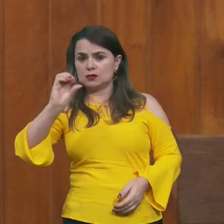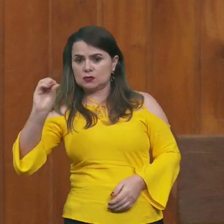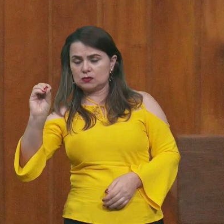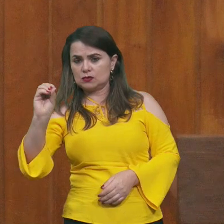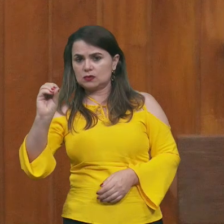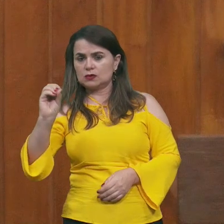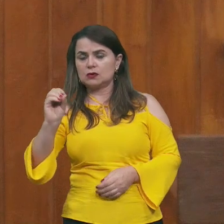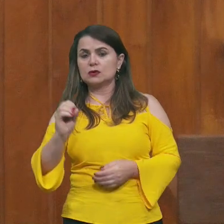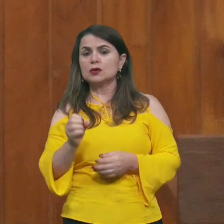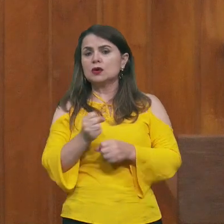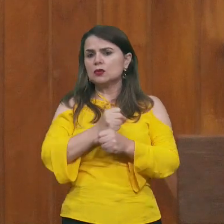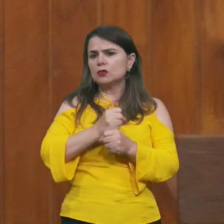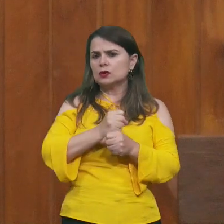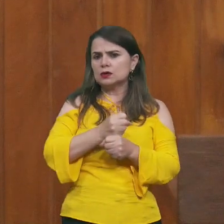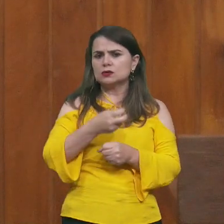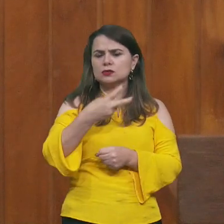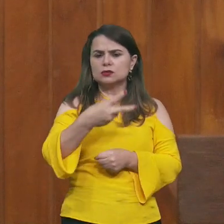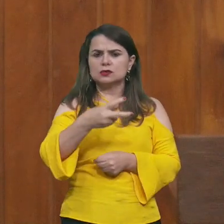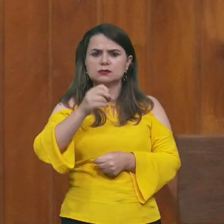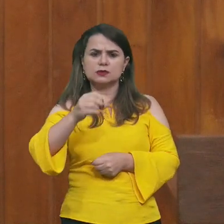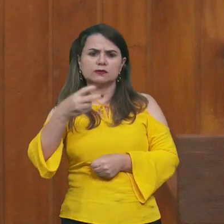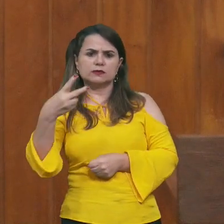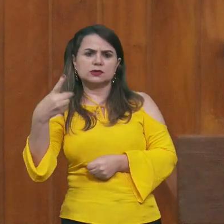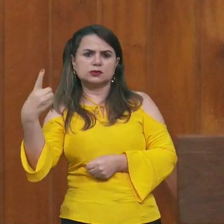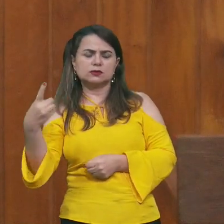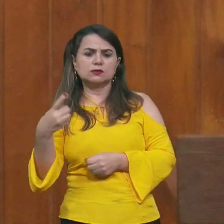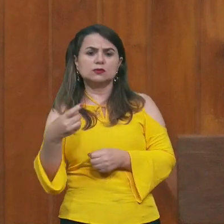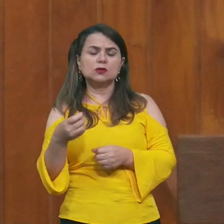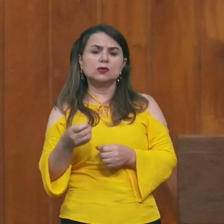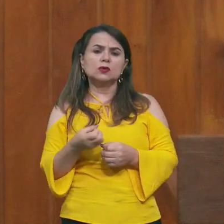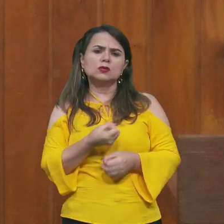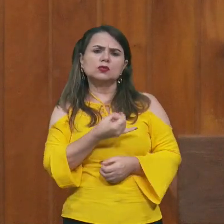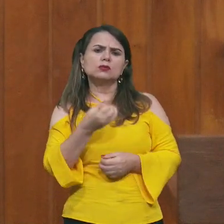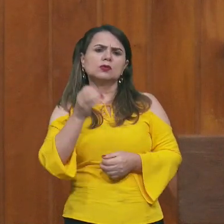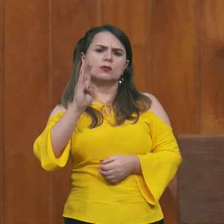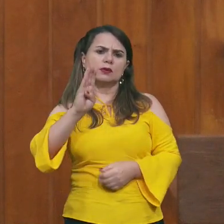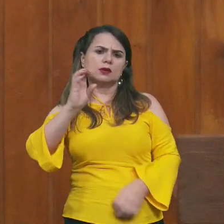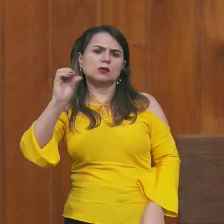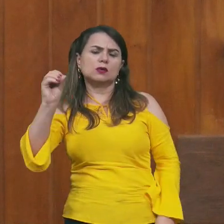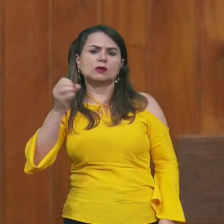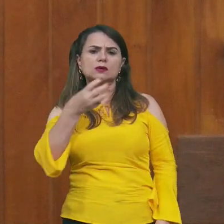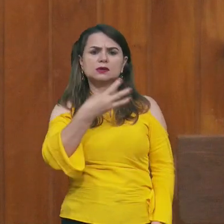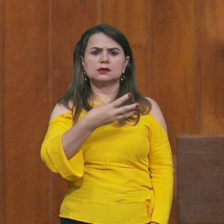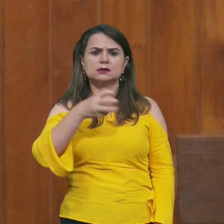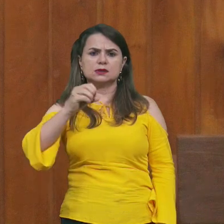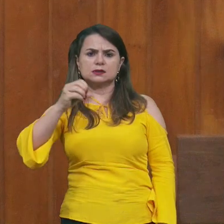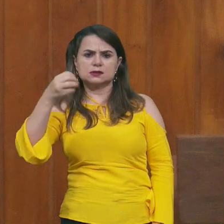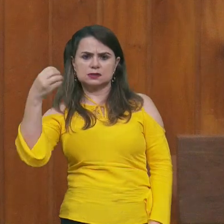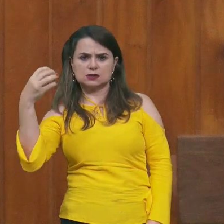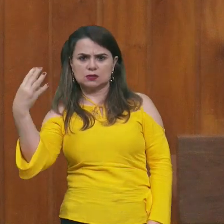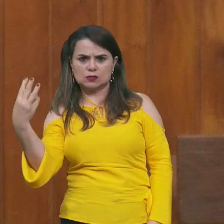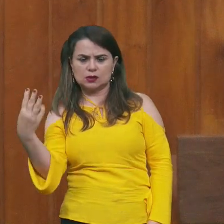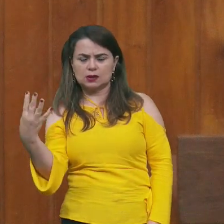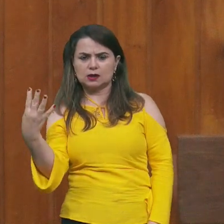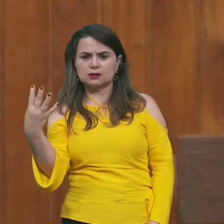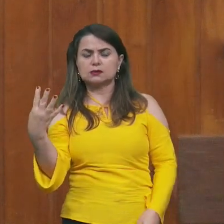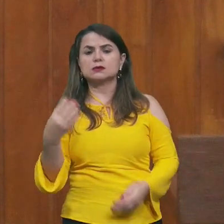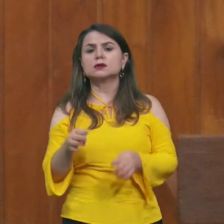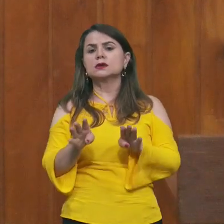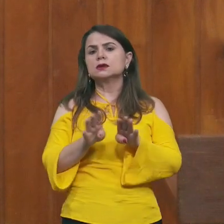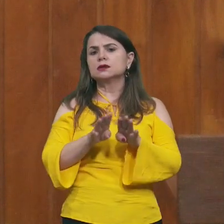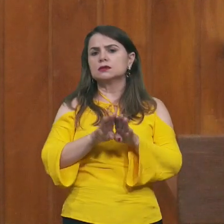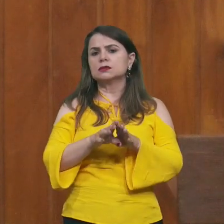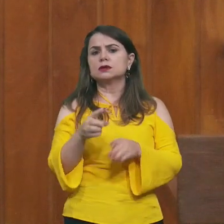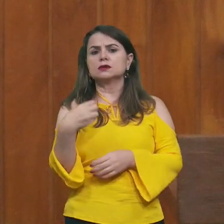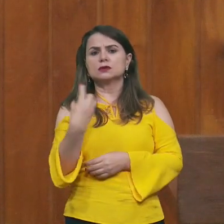2021 304 e em 2022 já temos 196. E sabemos, né, capitã, que